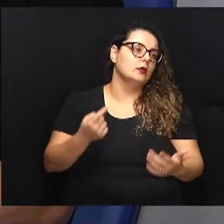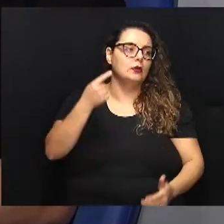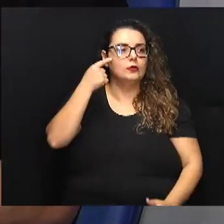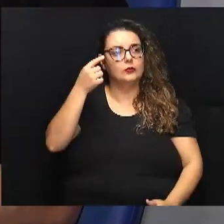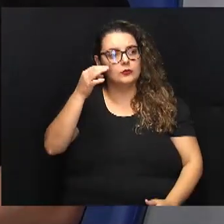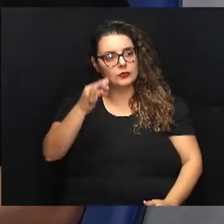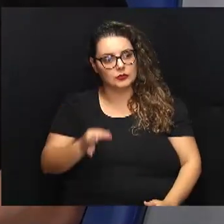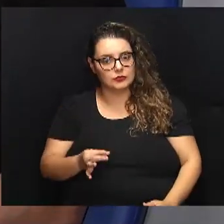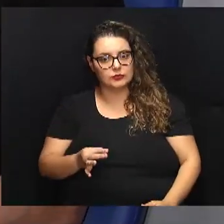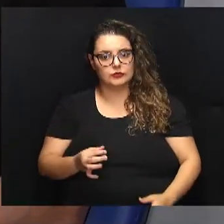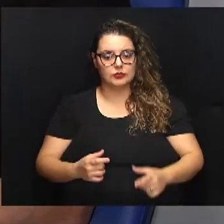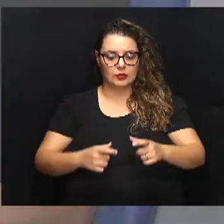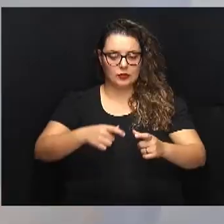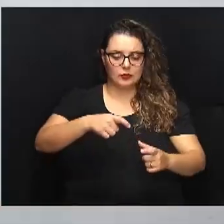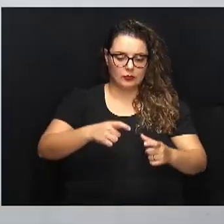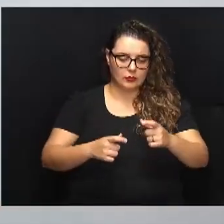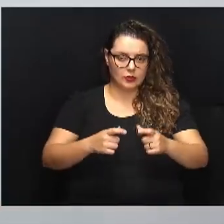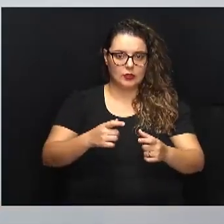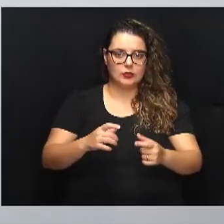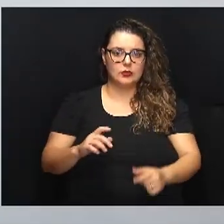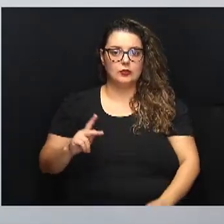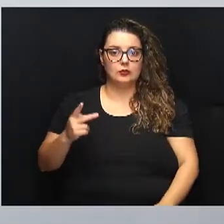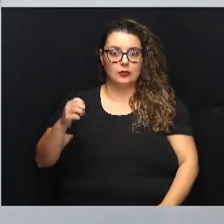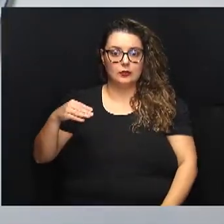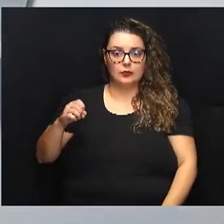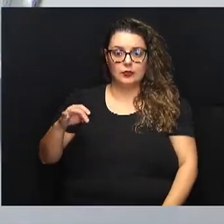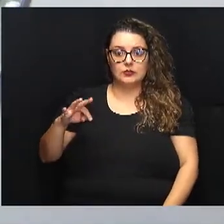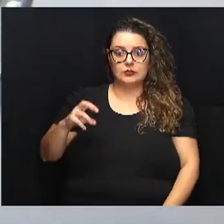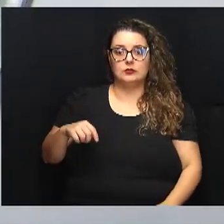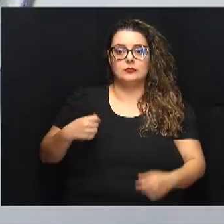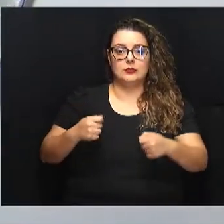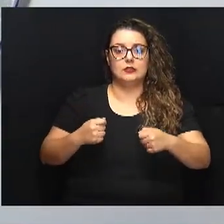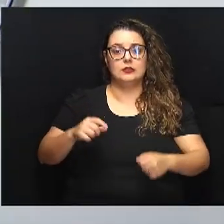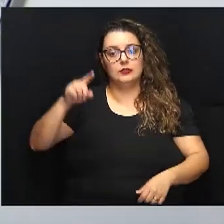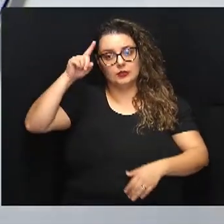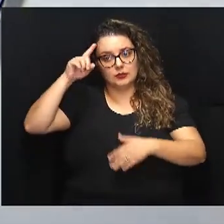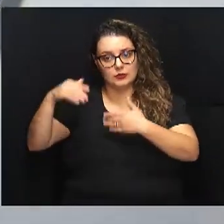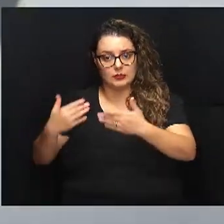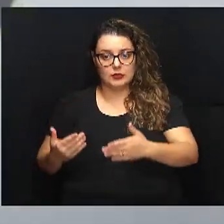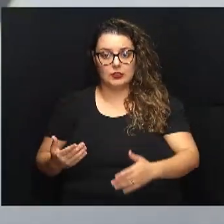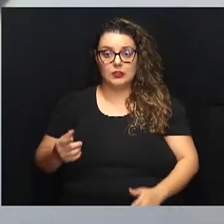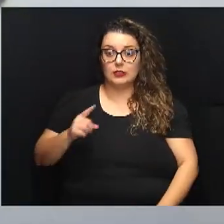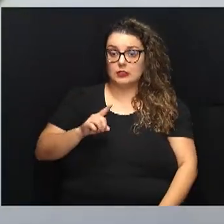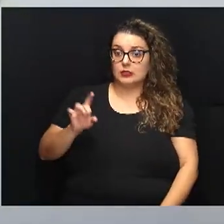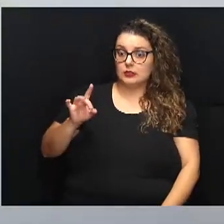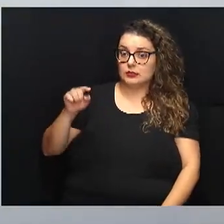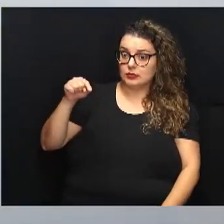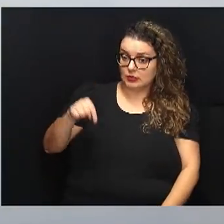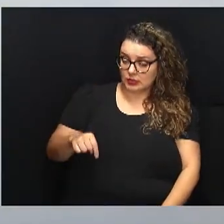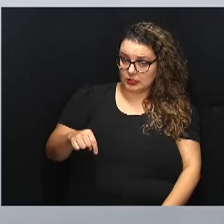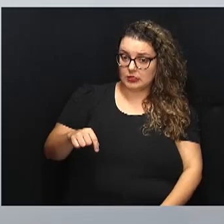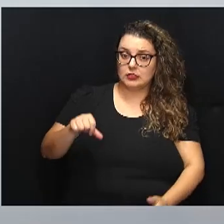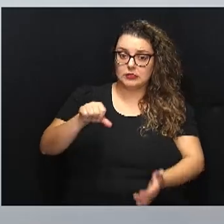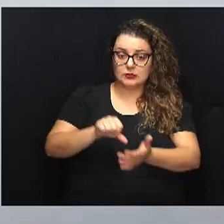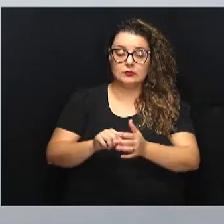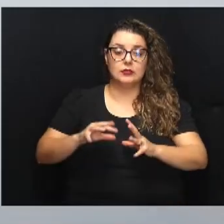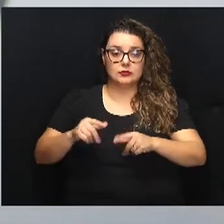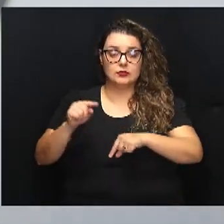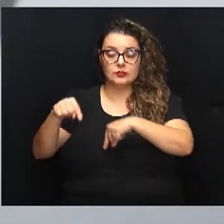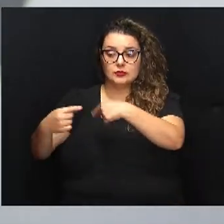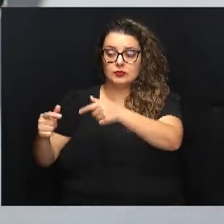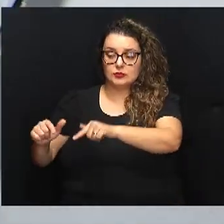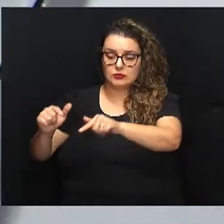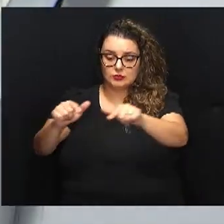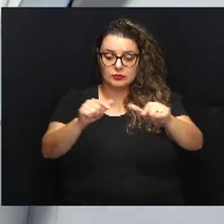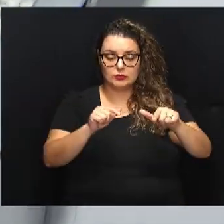de bolsas de sangue que o Hemocentro precisa diariamente? Considerando não apenas esse posto fixo, mas todos os outros postos